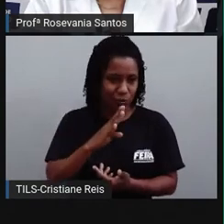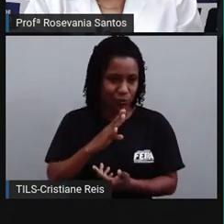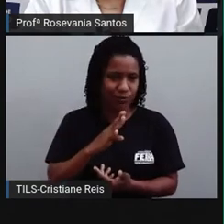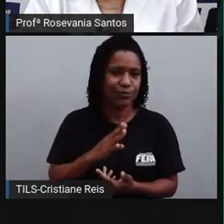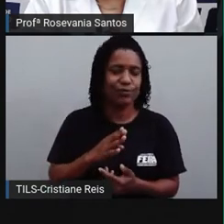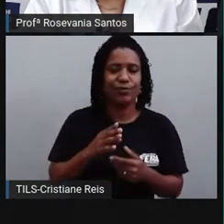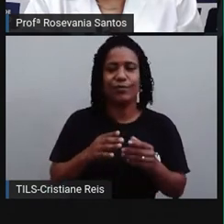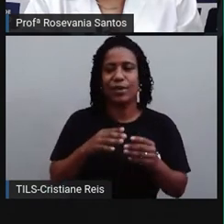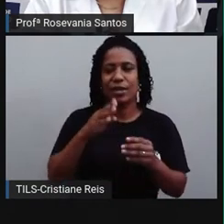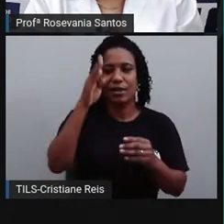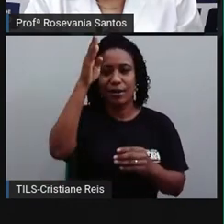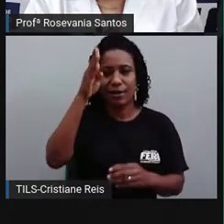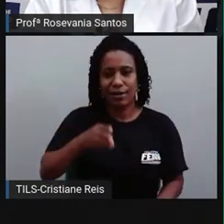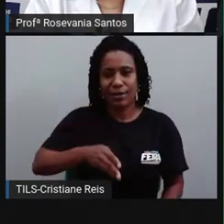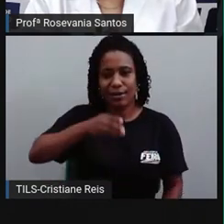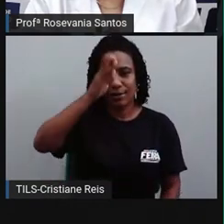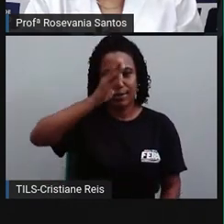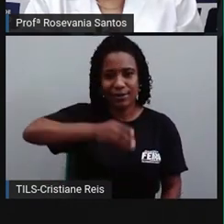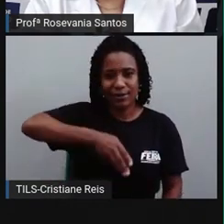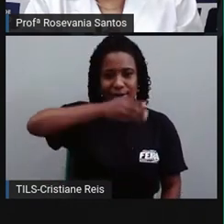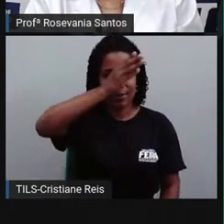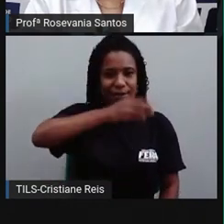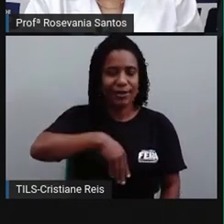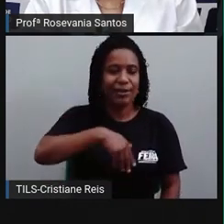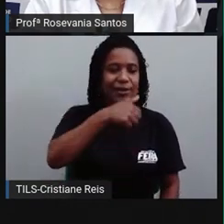Cada espacinho desse aqui, 15 graus.